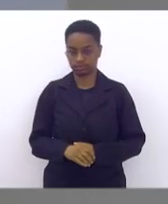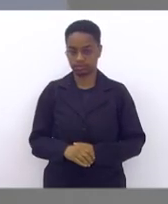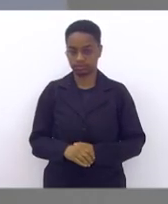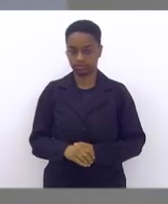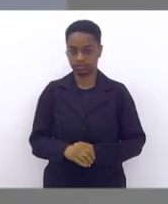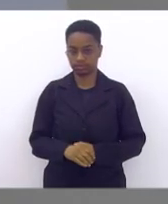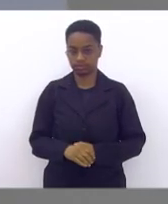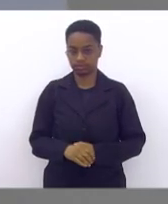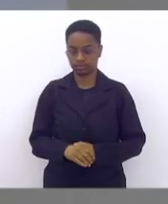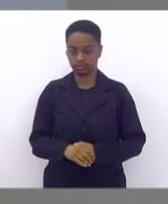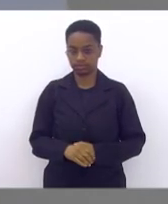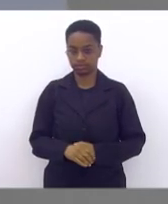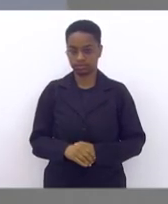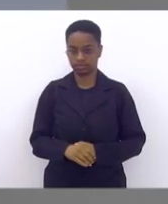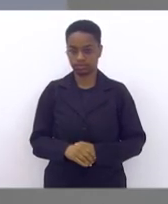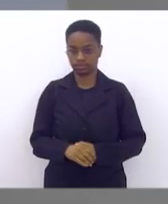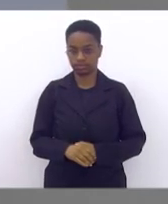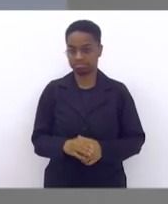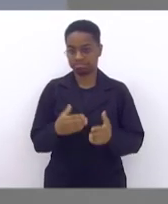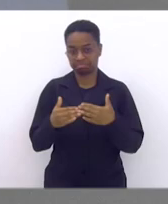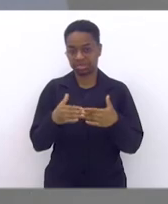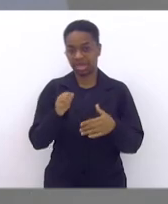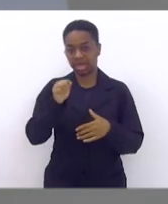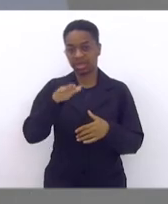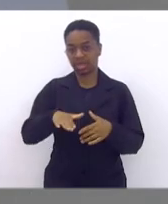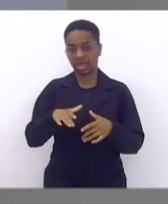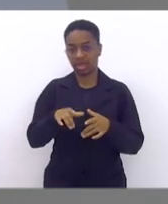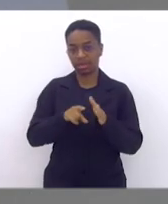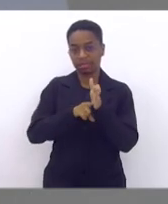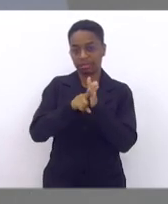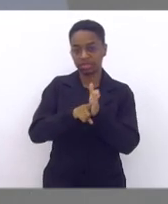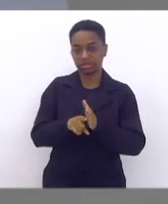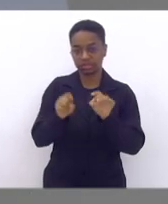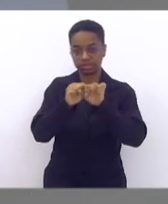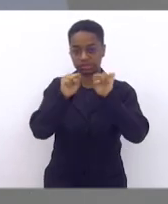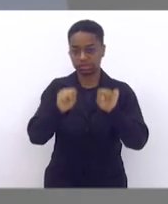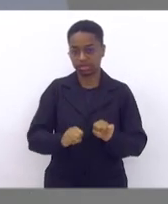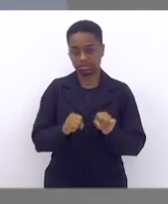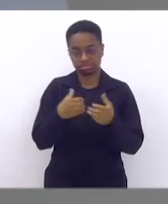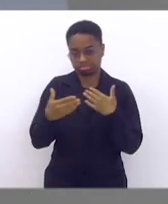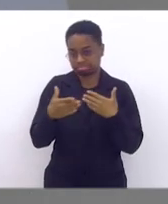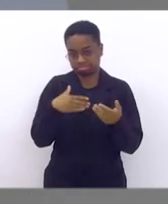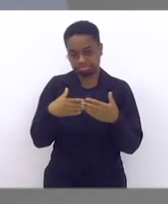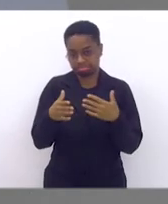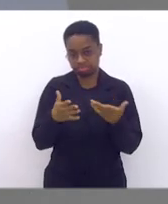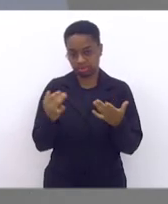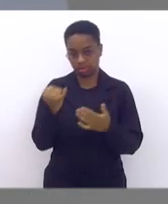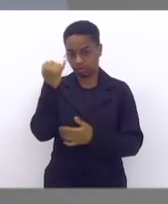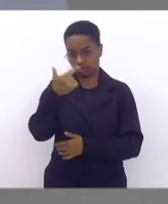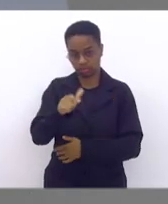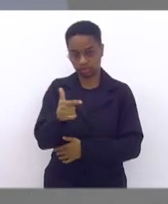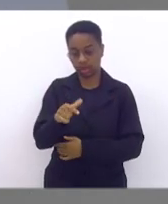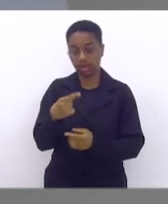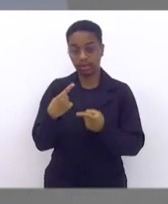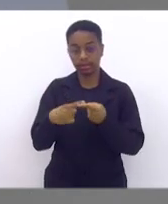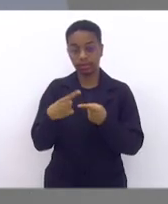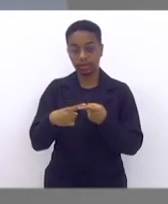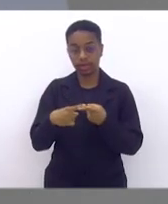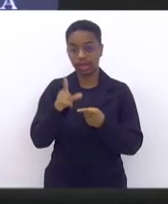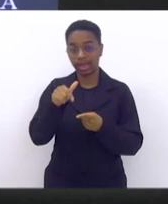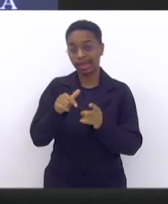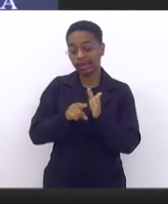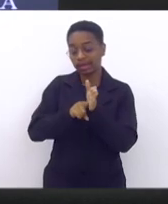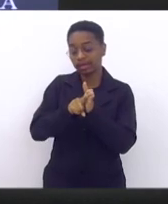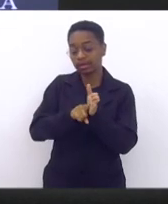não importa quem faz essa busca no sistema, nesse banco de imagens, tá? Porque isso é uma